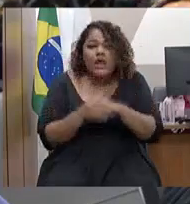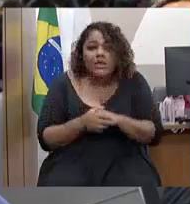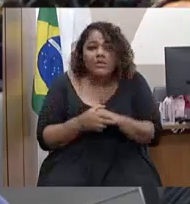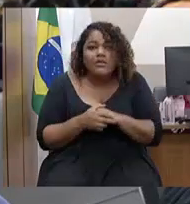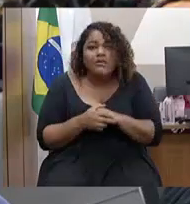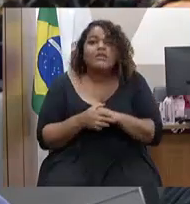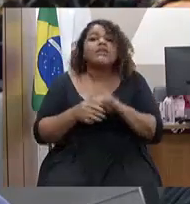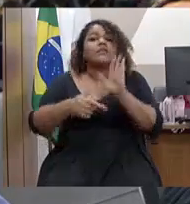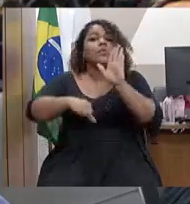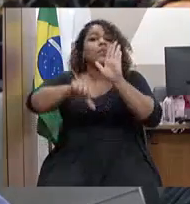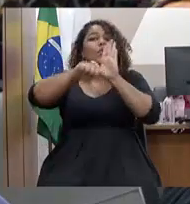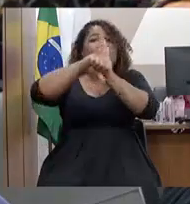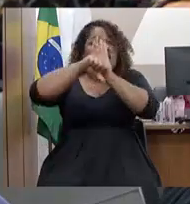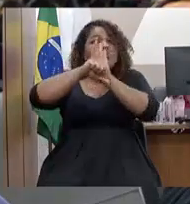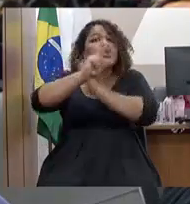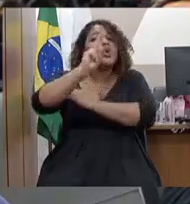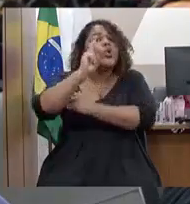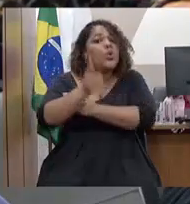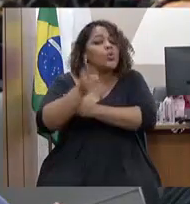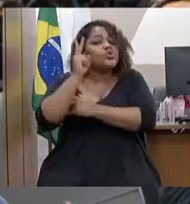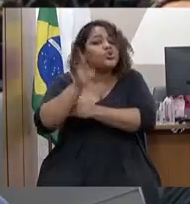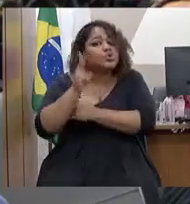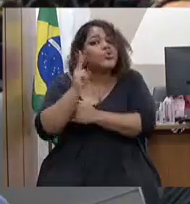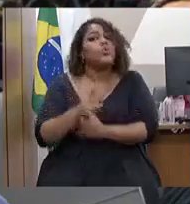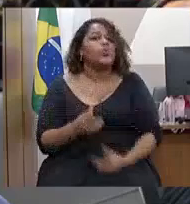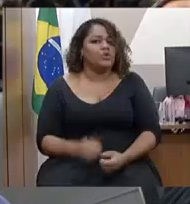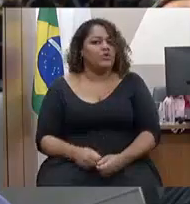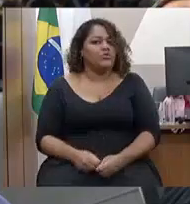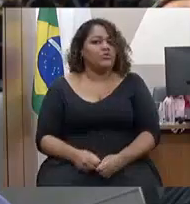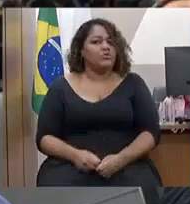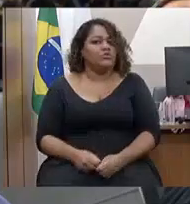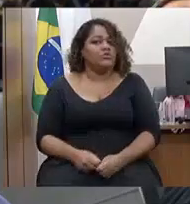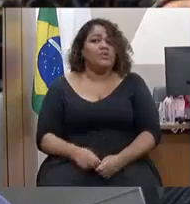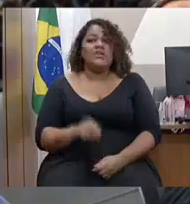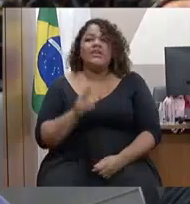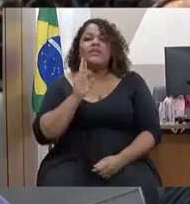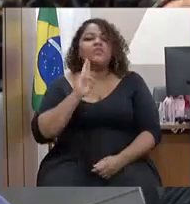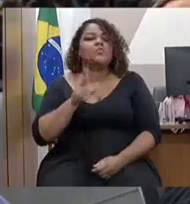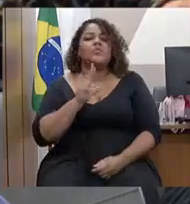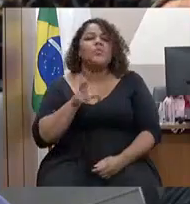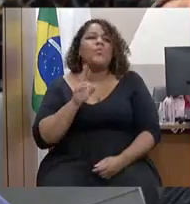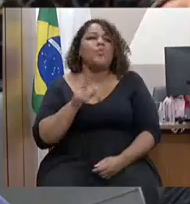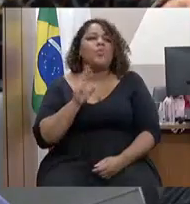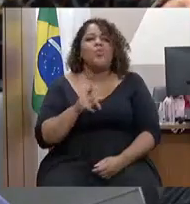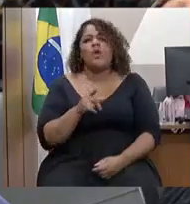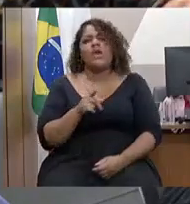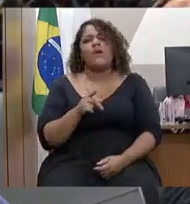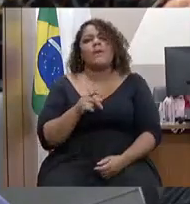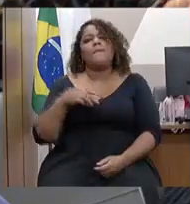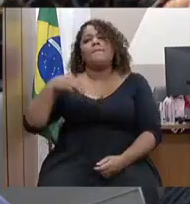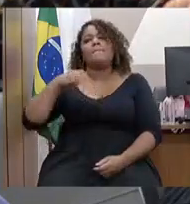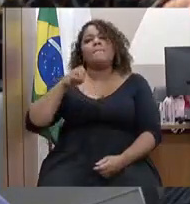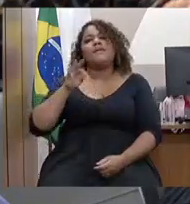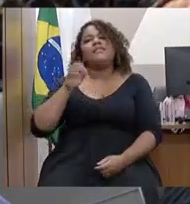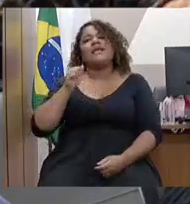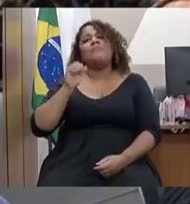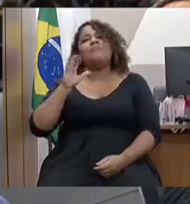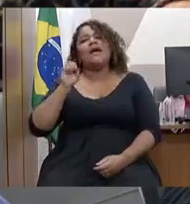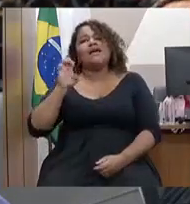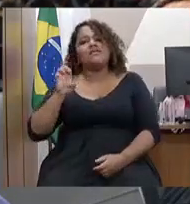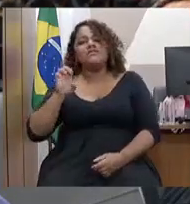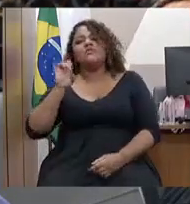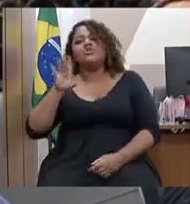é importante a gente entender que não é uma questão do metabase de Mariana ou de Brumadinho